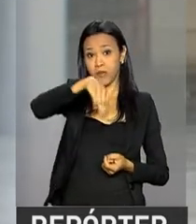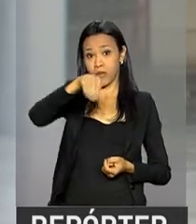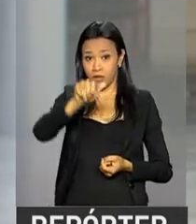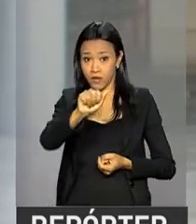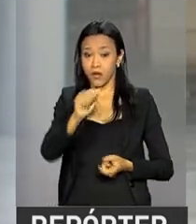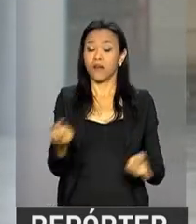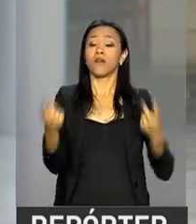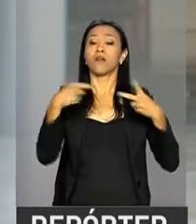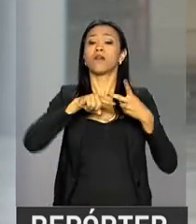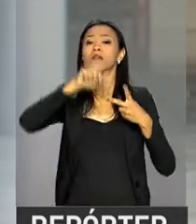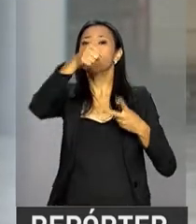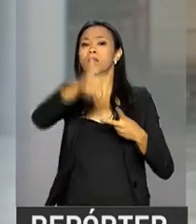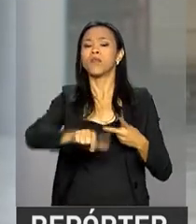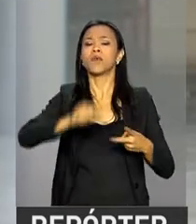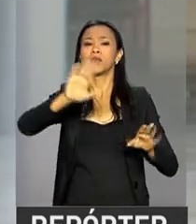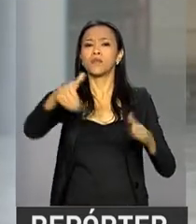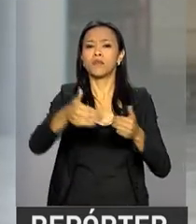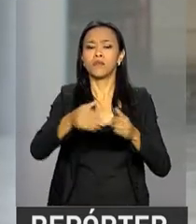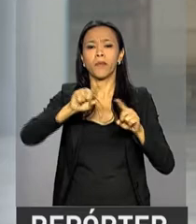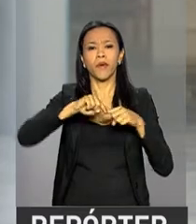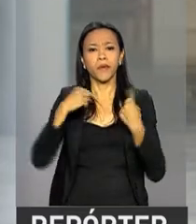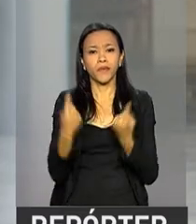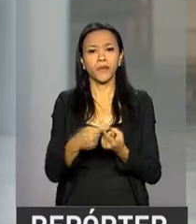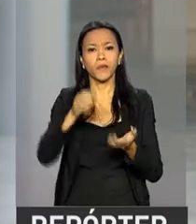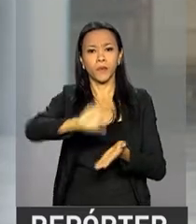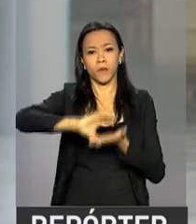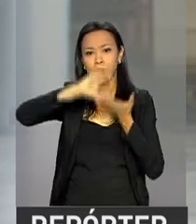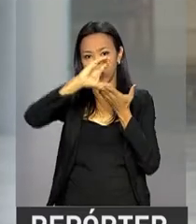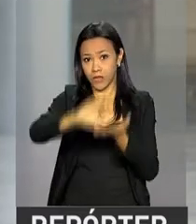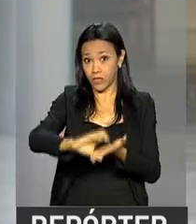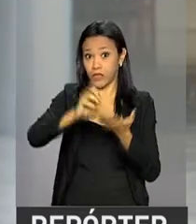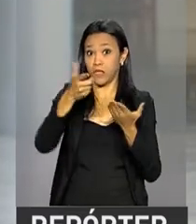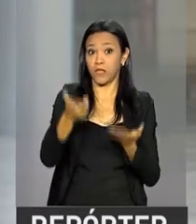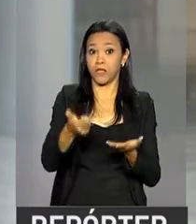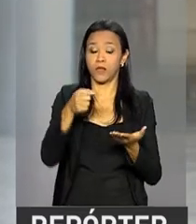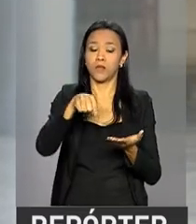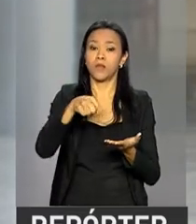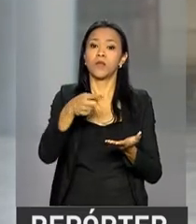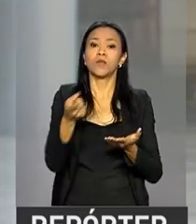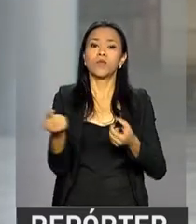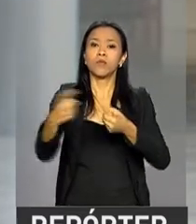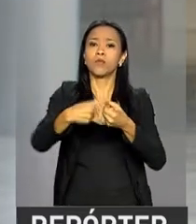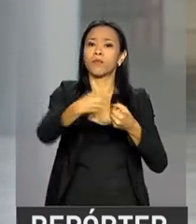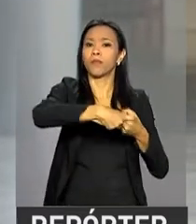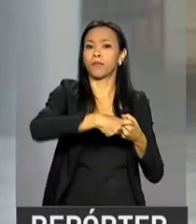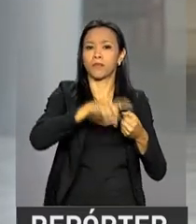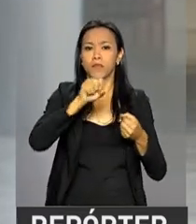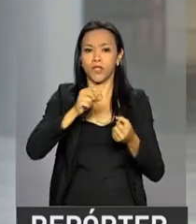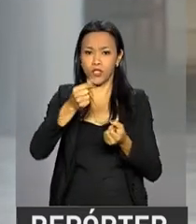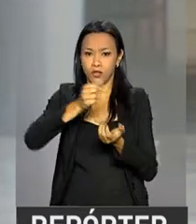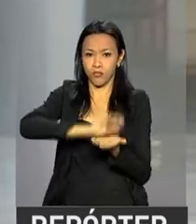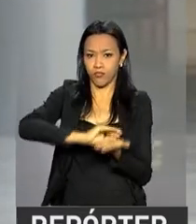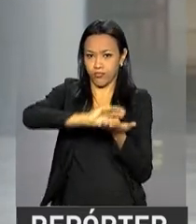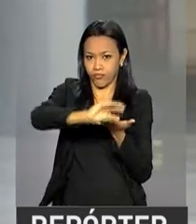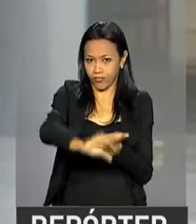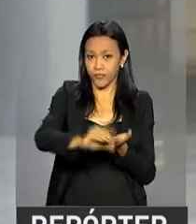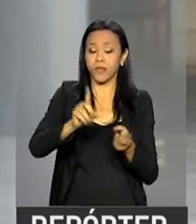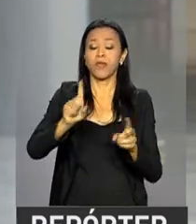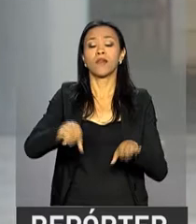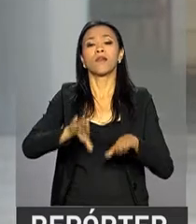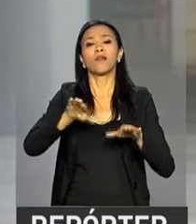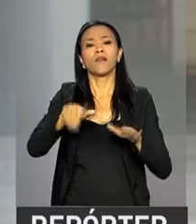reunião com integrantes do conselho do programa de parcerias de investimento tem encontros com senadores